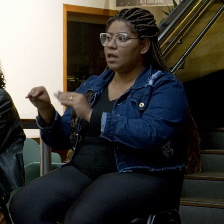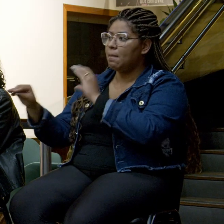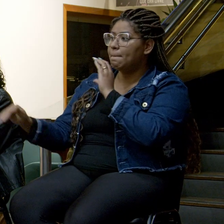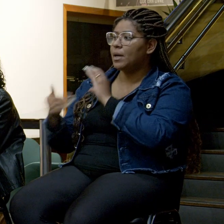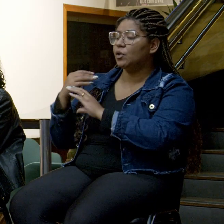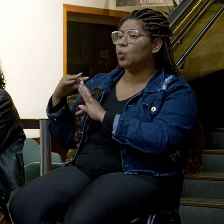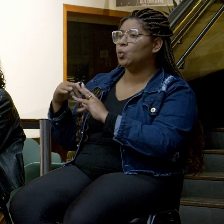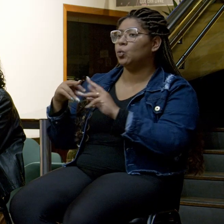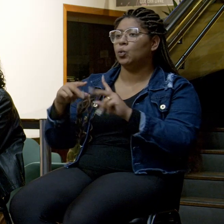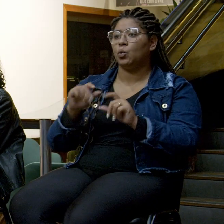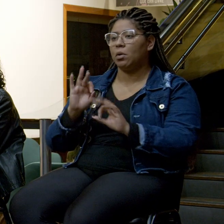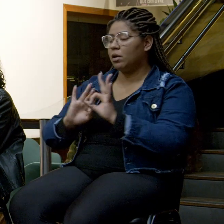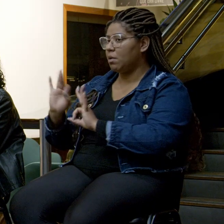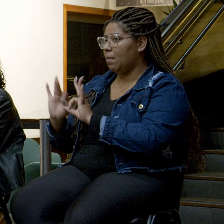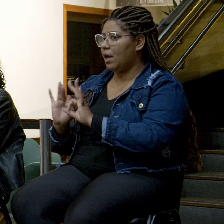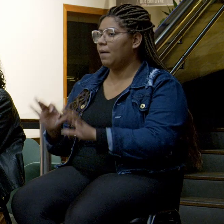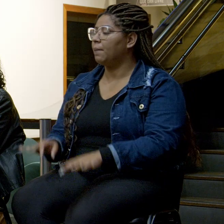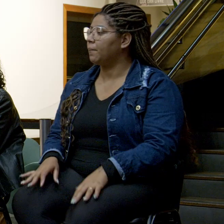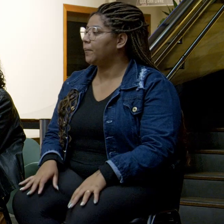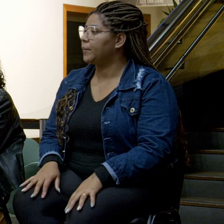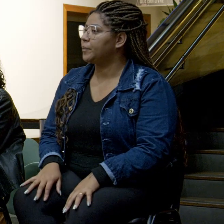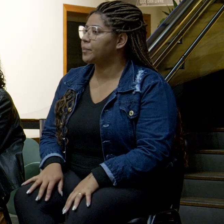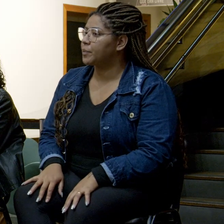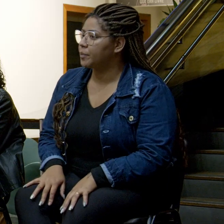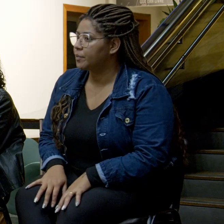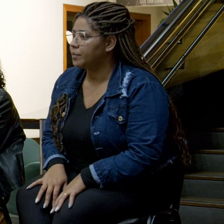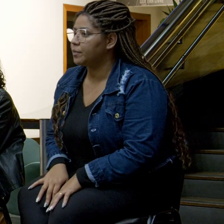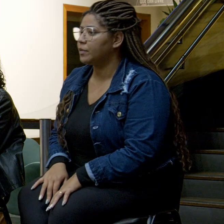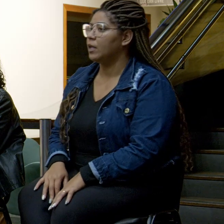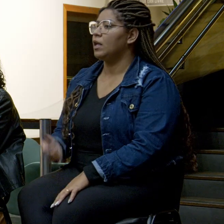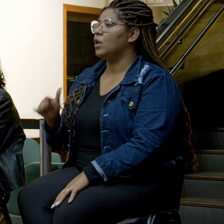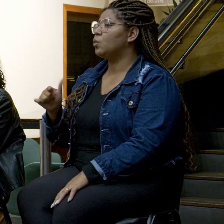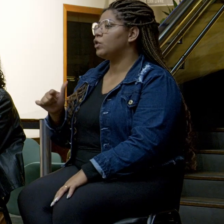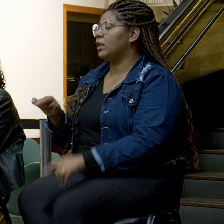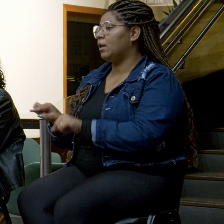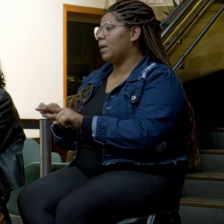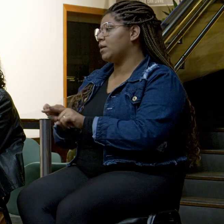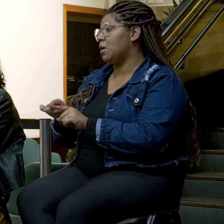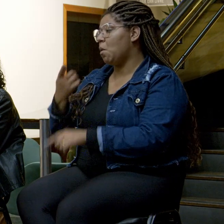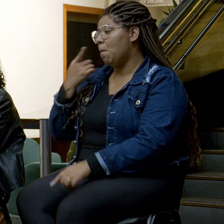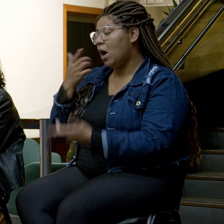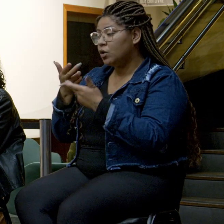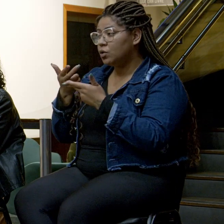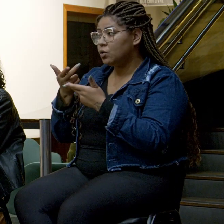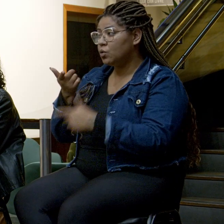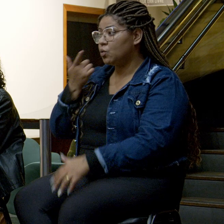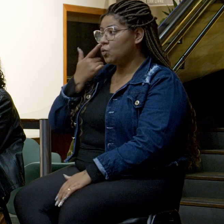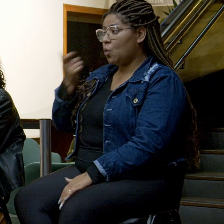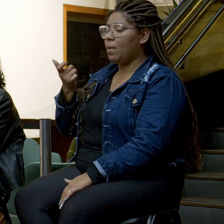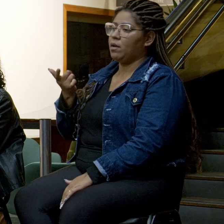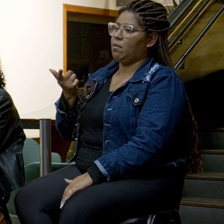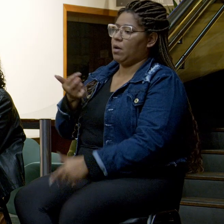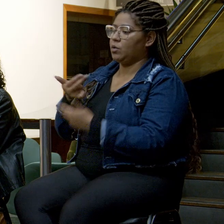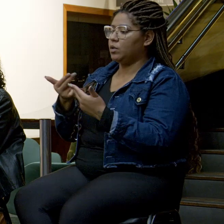menos organizado, relativo a Maiolino, e não tinha grandes surpresas. Não tinham as tais fotos que a